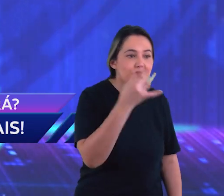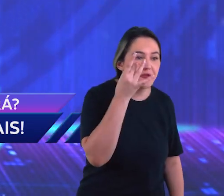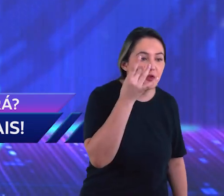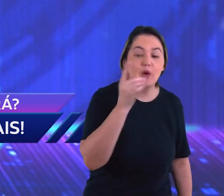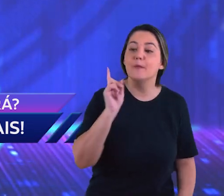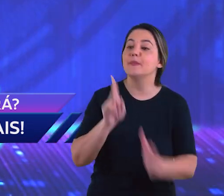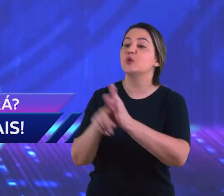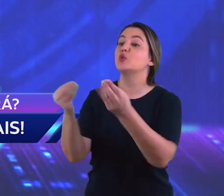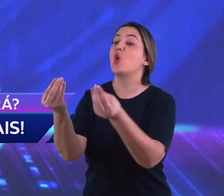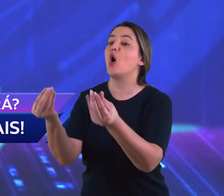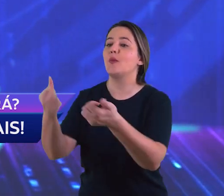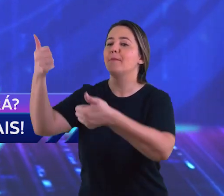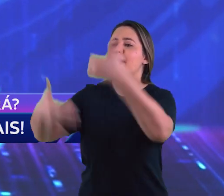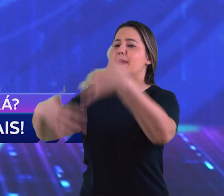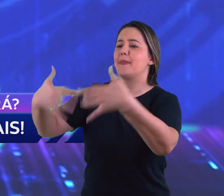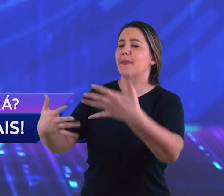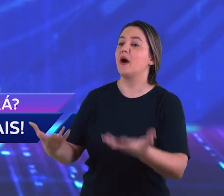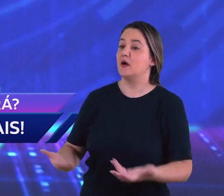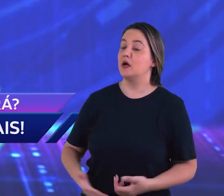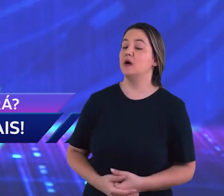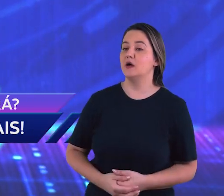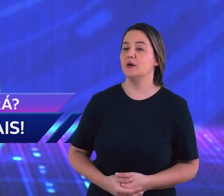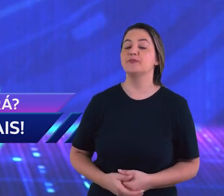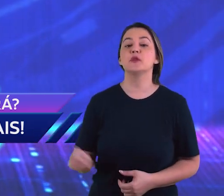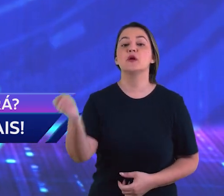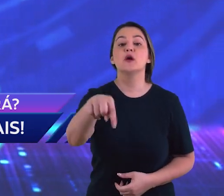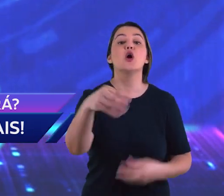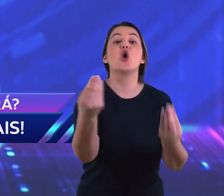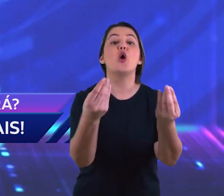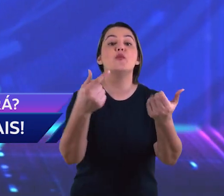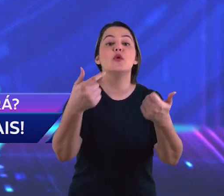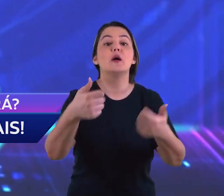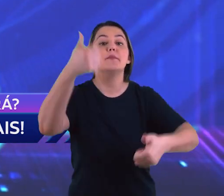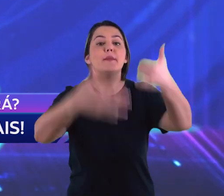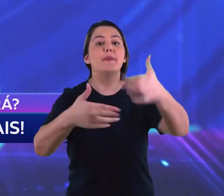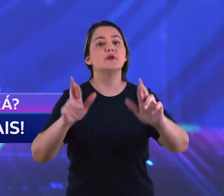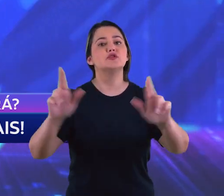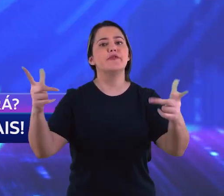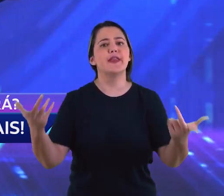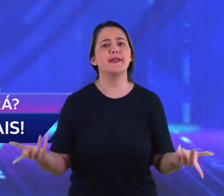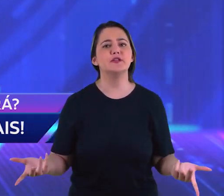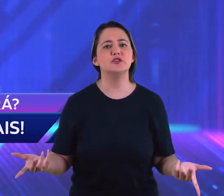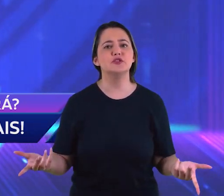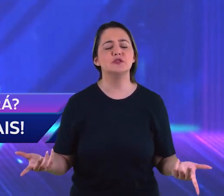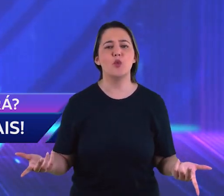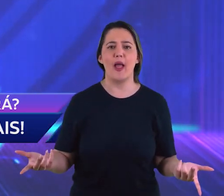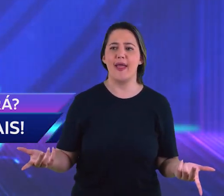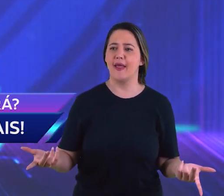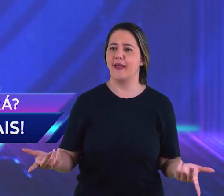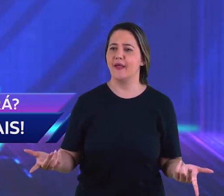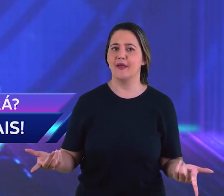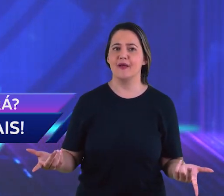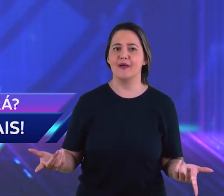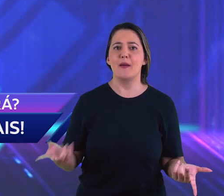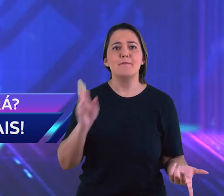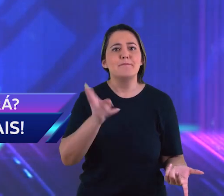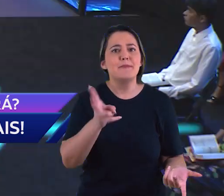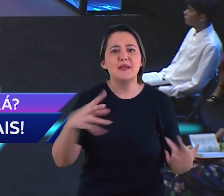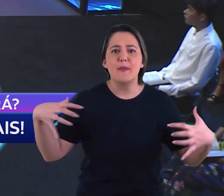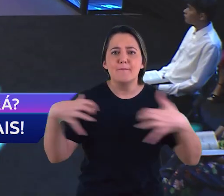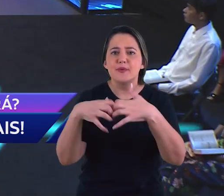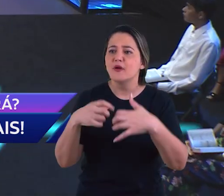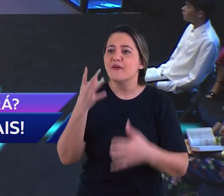aí você pergunta para uma, como é que foi? Aí a pessoa conta, foi assim, desse jeito. Aí você pergunta para outra como é que foi, ela conta uma história diferente daquela